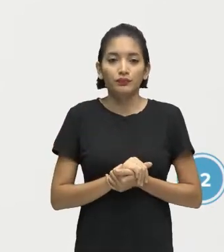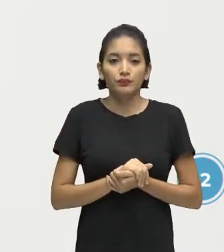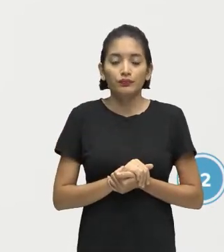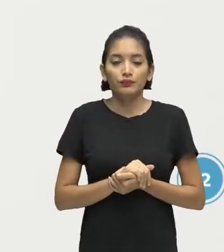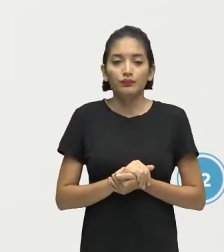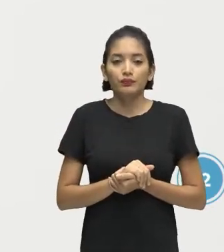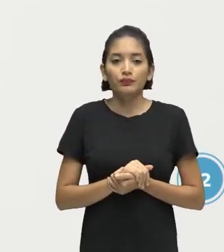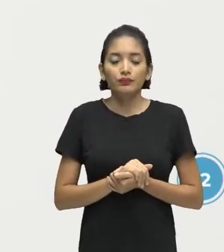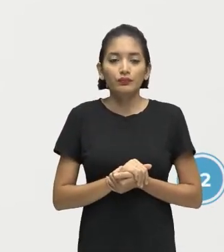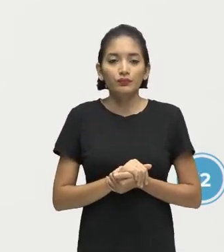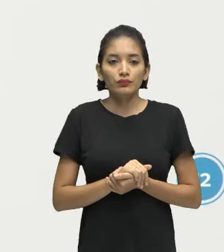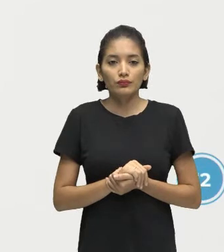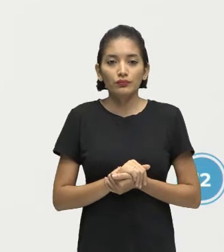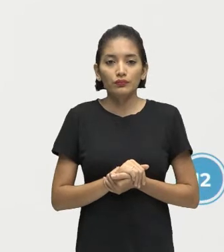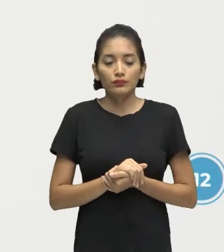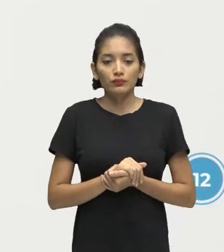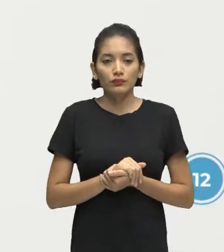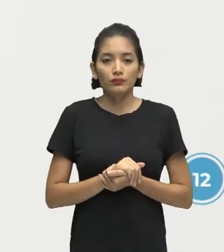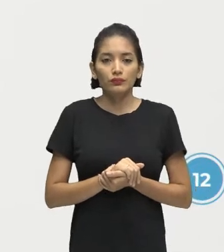Idade